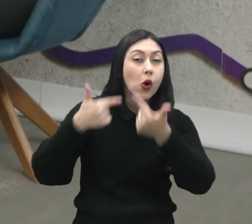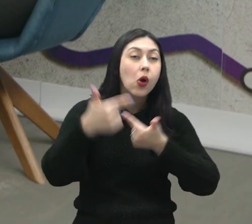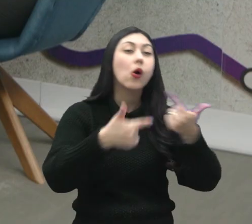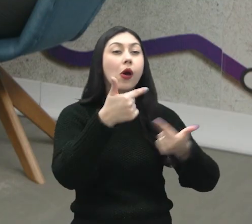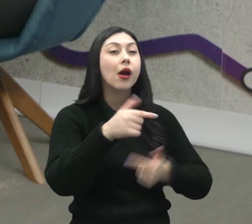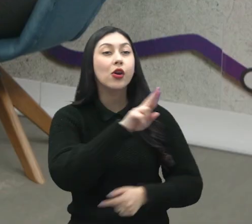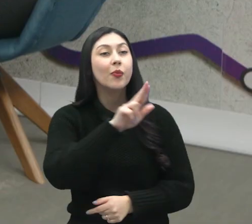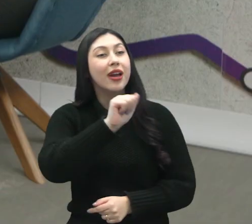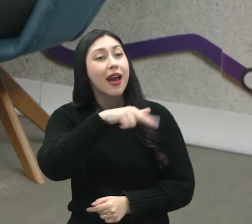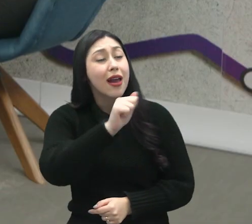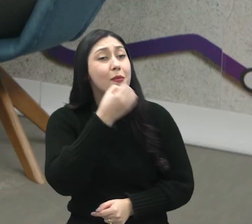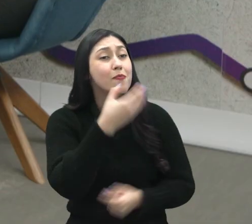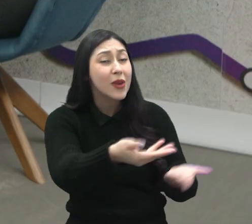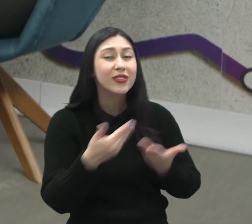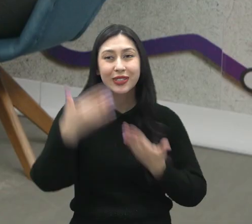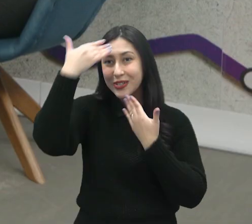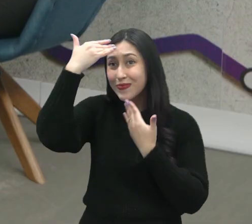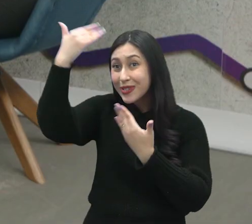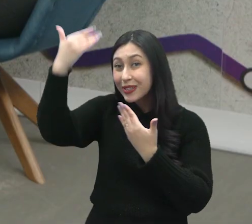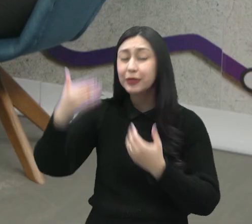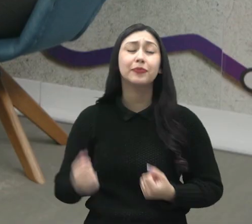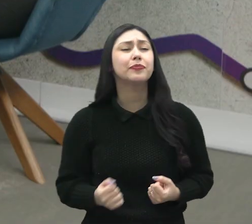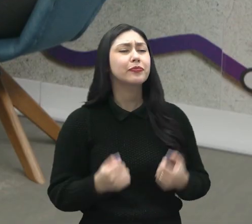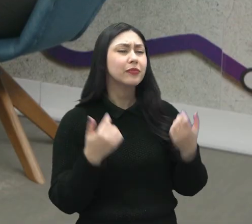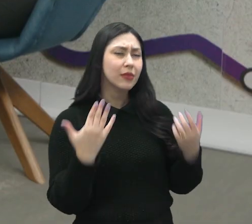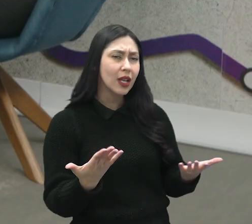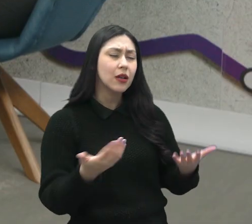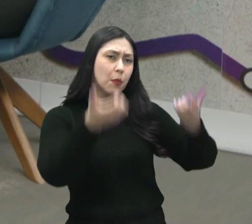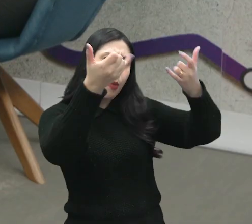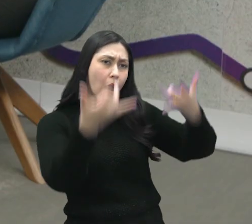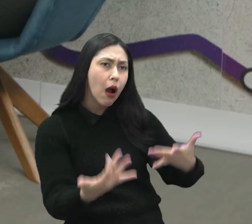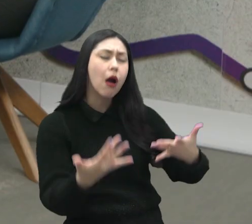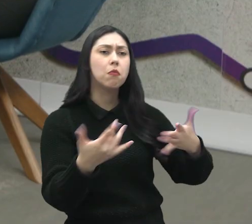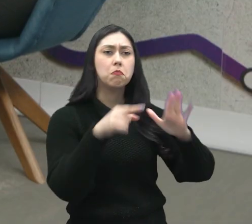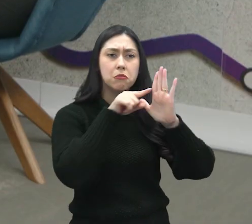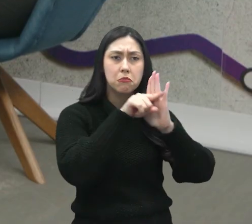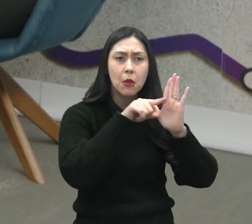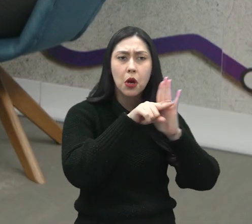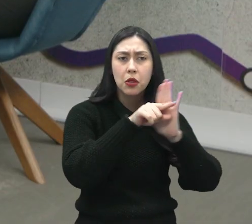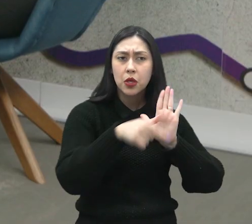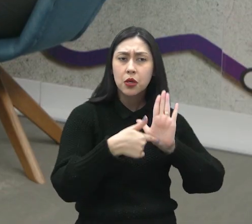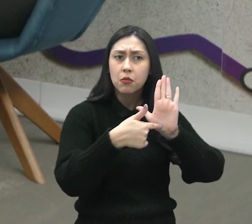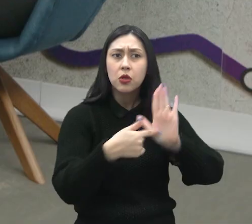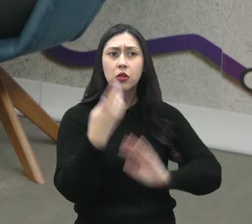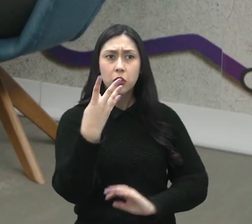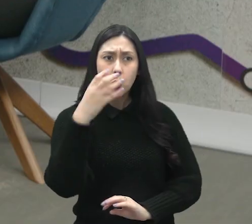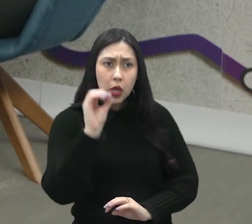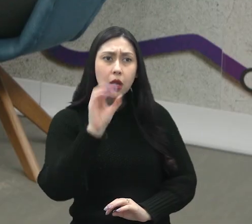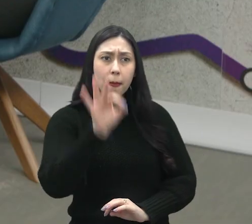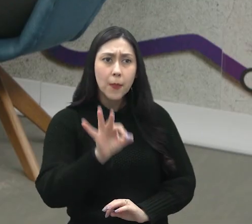Seja muito bem-vinda, Ana. Obrigada, Dani. Ana, eu falei desses dados, que 40%